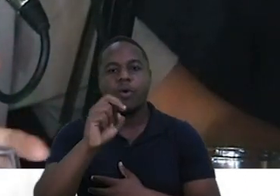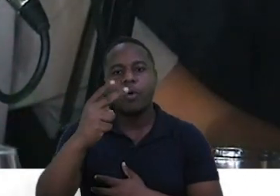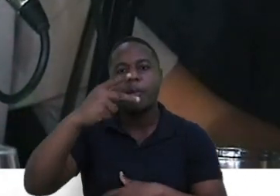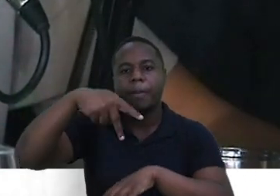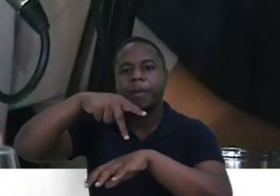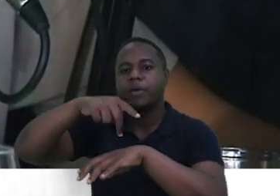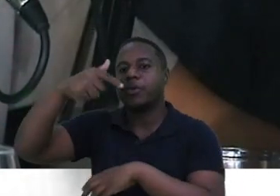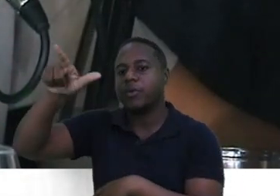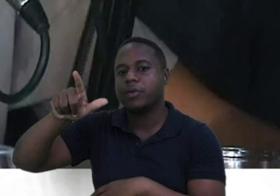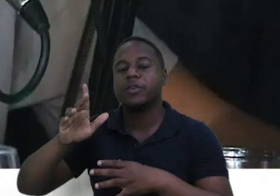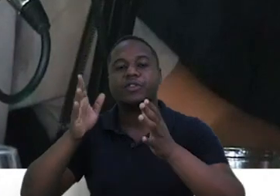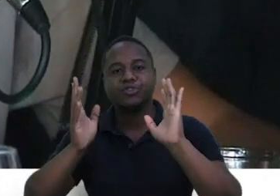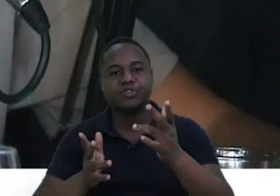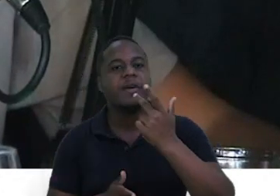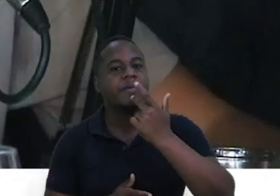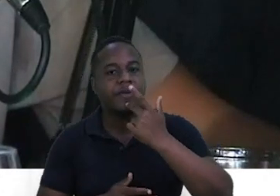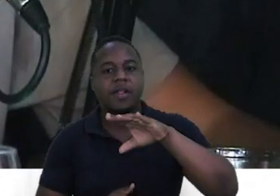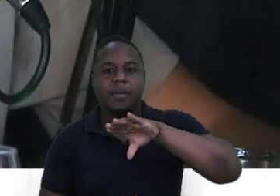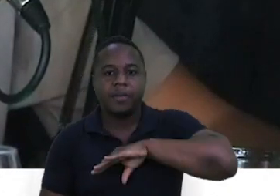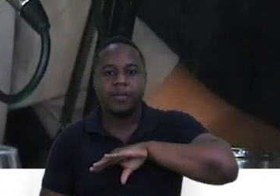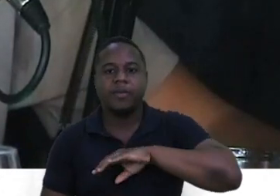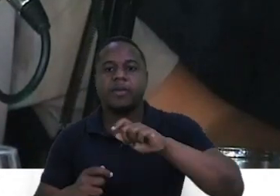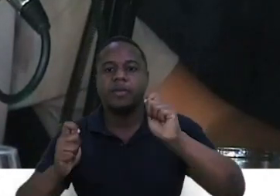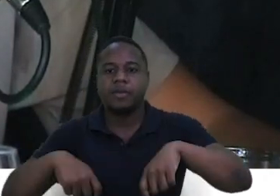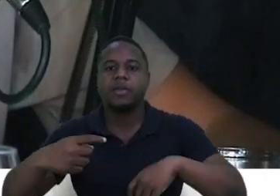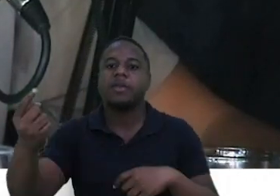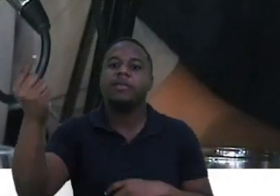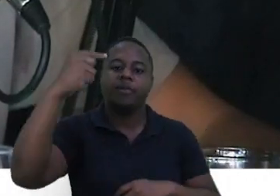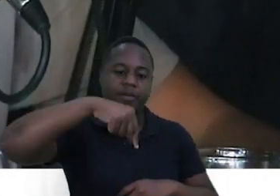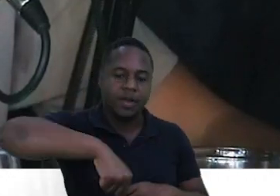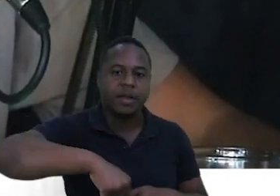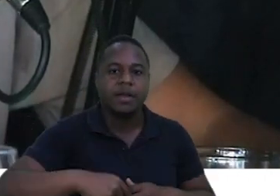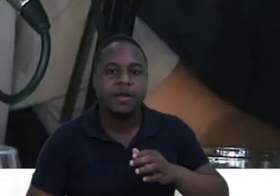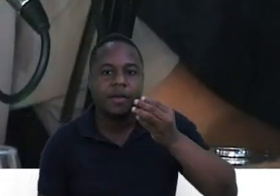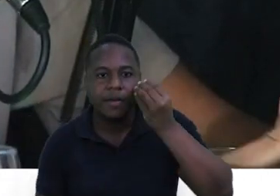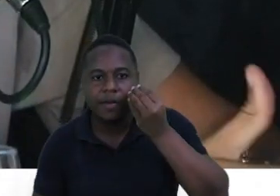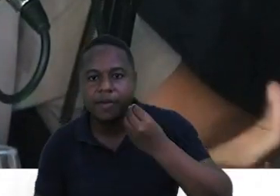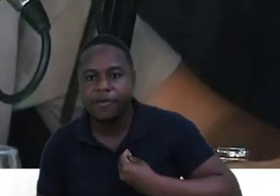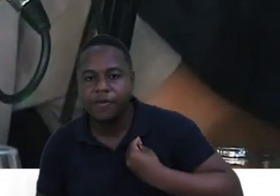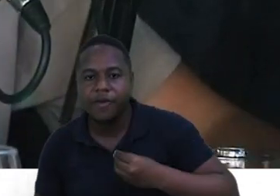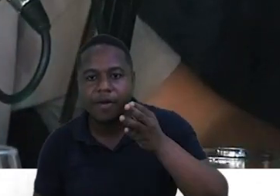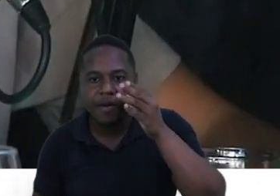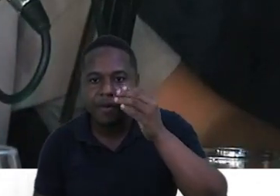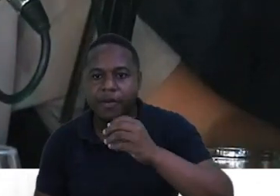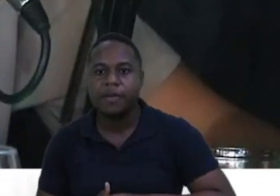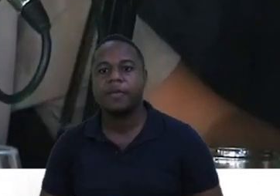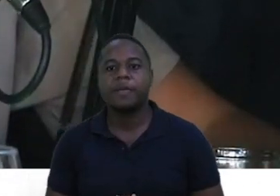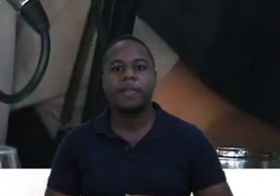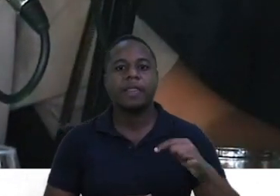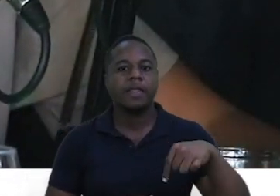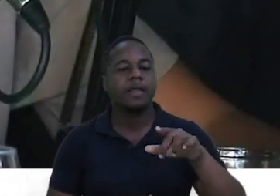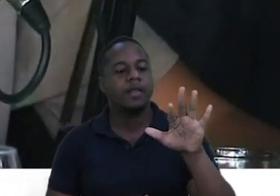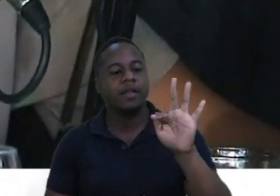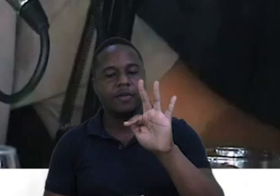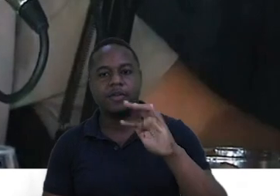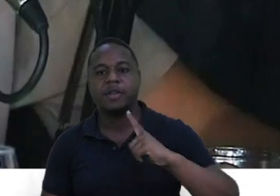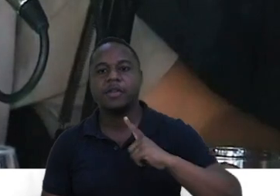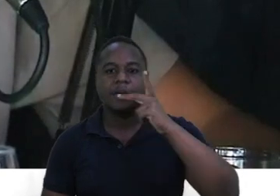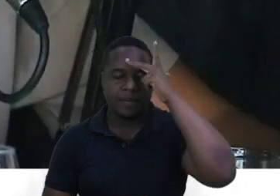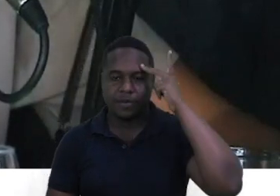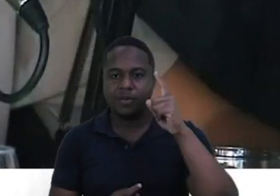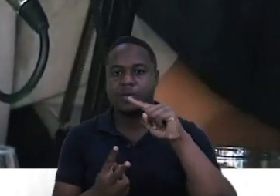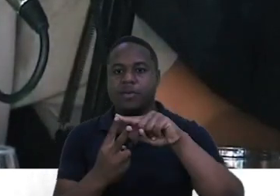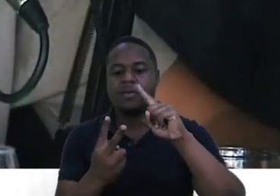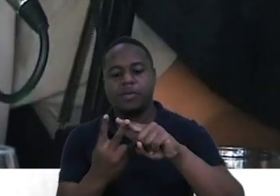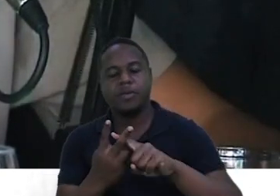outros países que já fazem esse processo de vir para cá. Uhum. De vir para cá inclusive, através do forró. De Freitas, tem duas pessoas